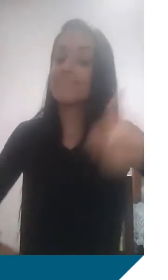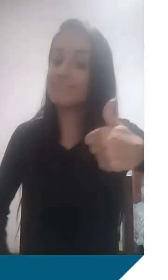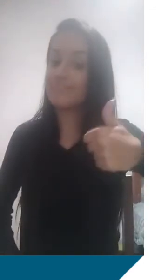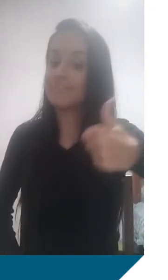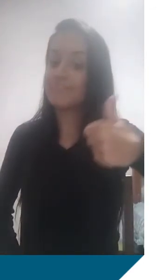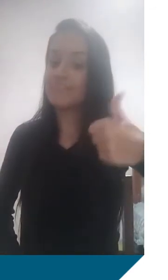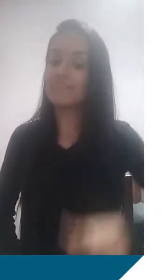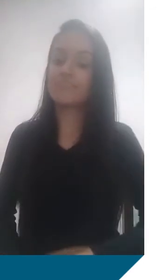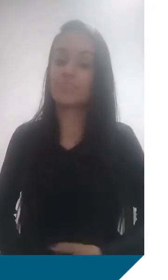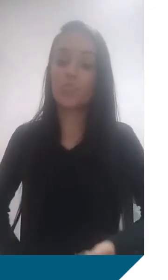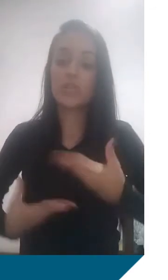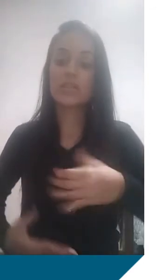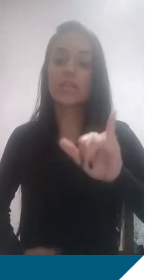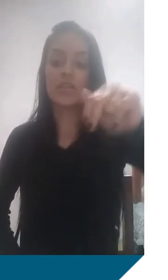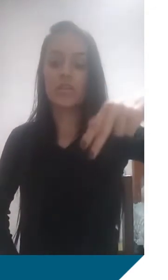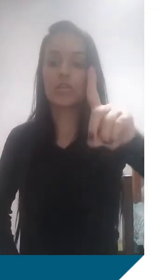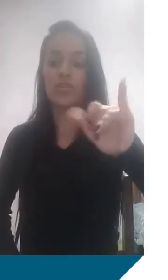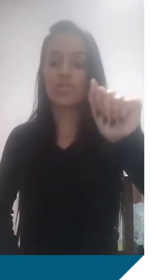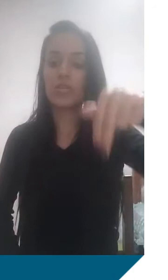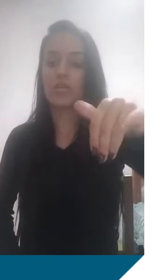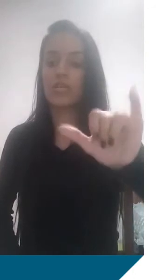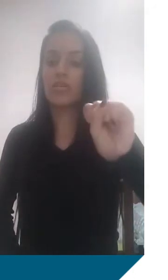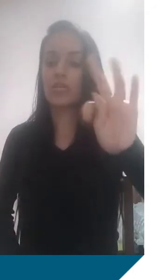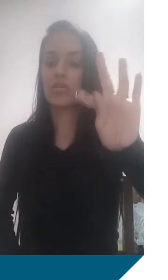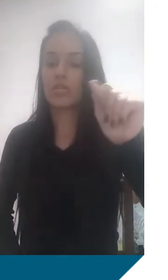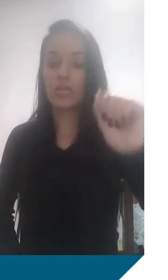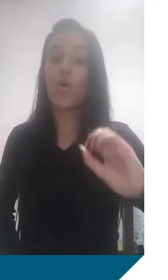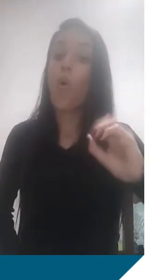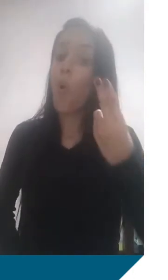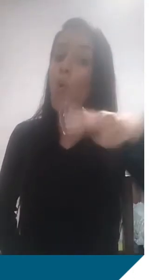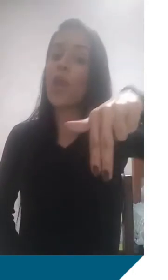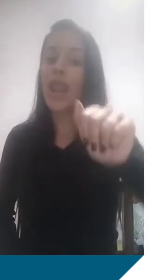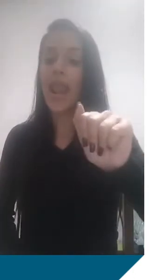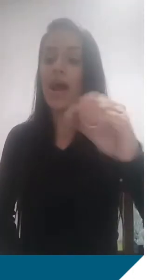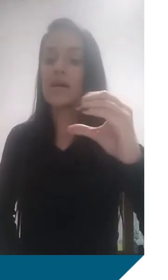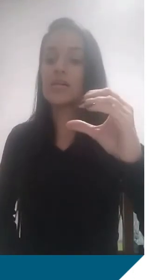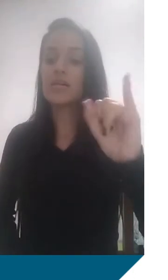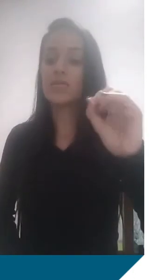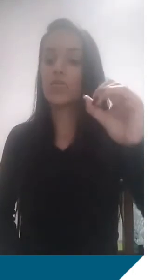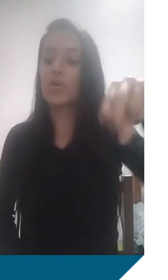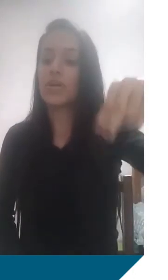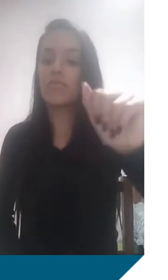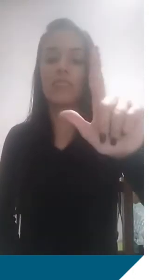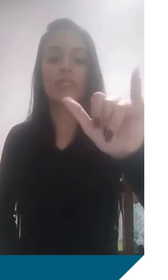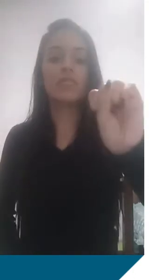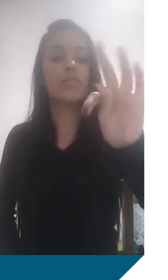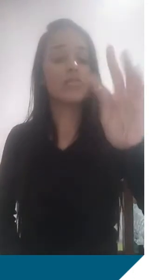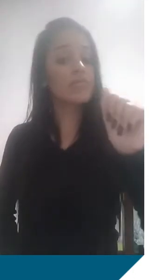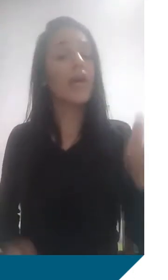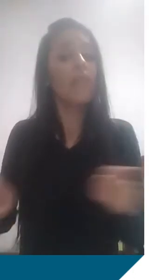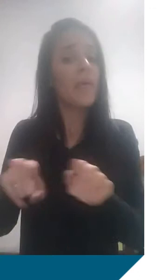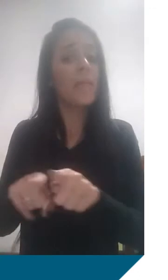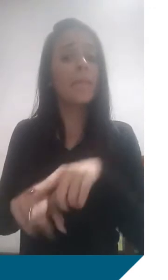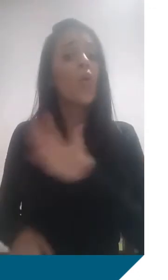é a poesia indianista ou nacionalista, que também tinha como intenção essa construção de uma identidade nacional e